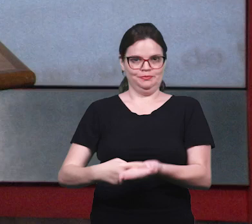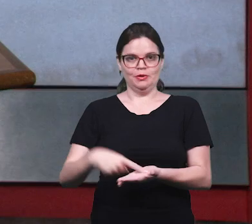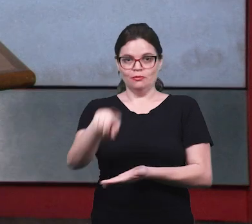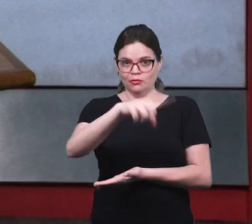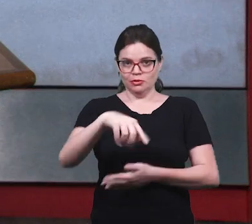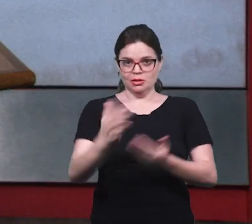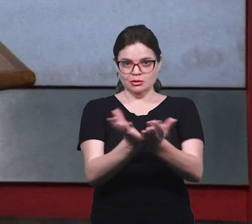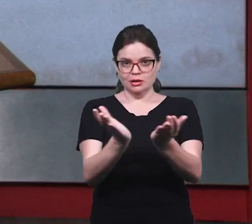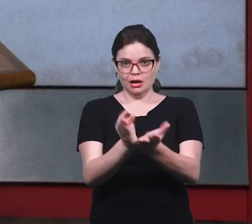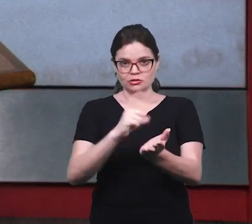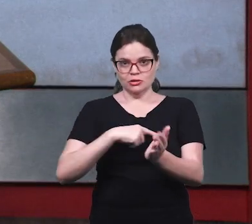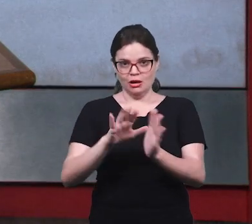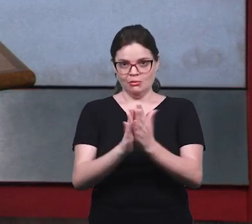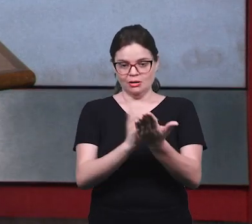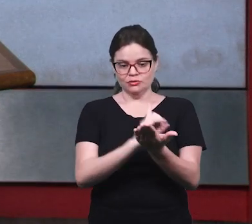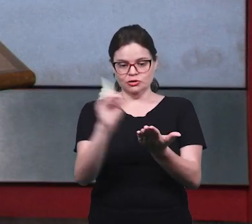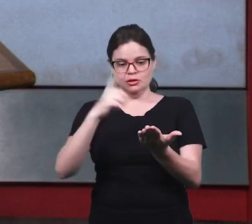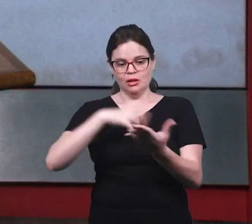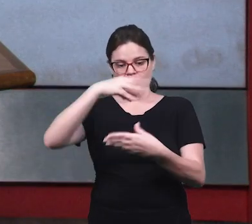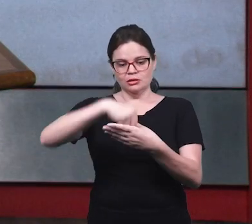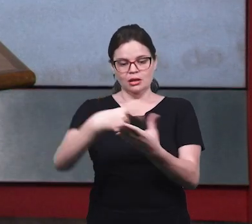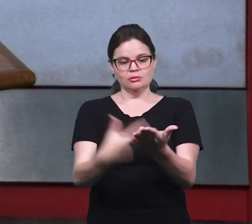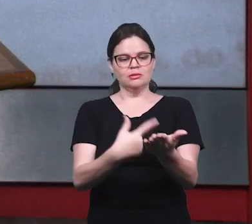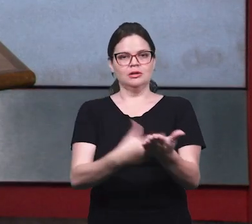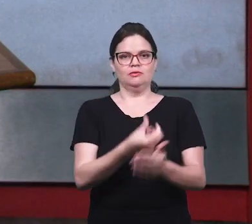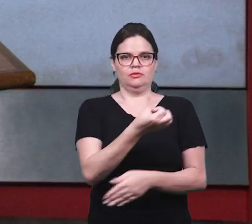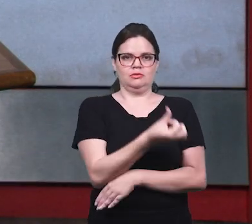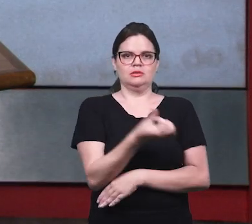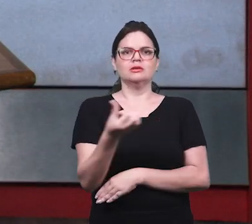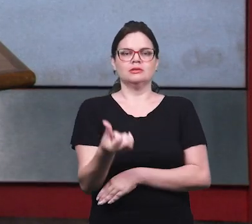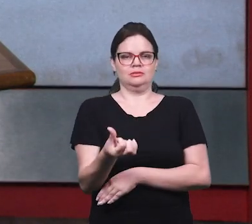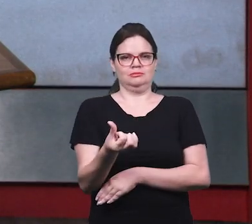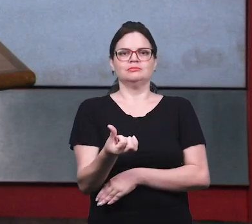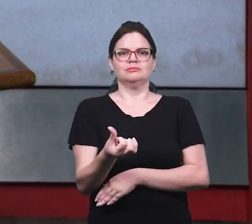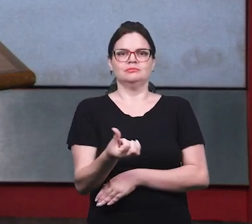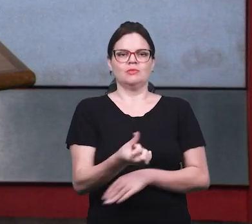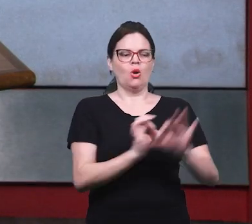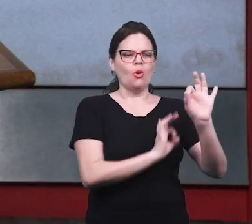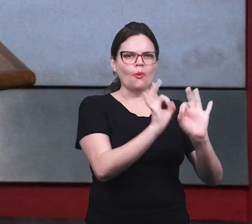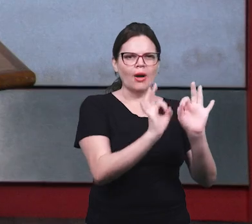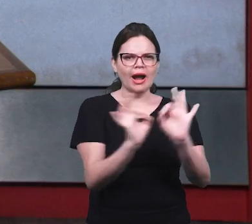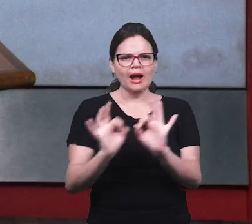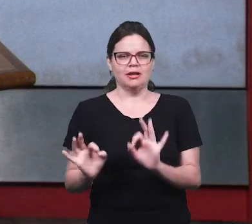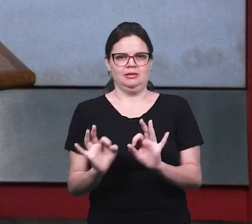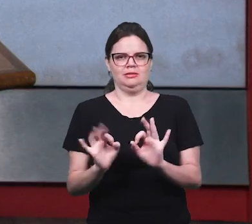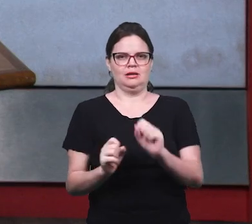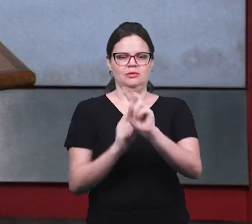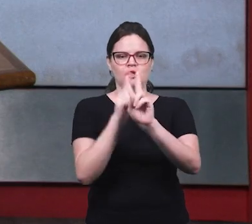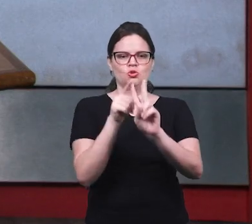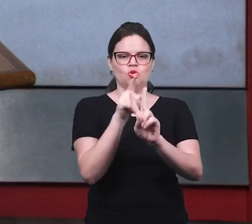mãos representa uma coleção de 66 livros separados por duas grandes